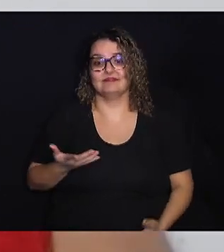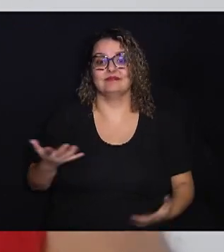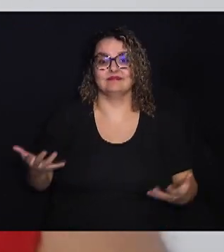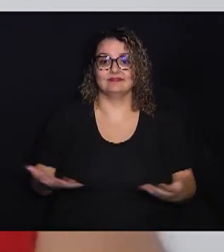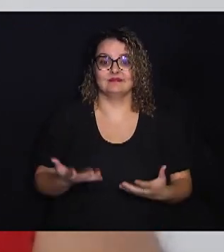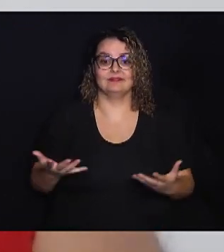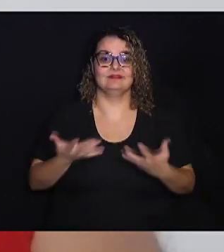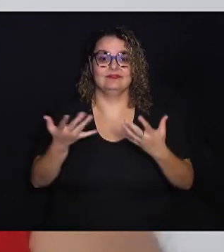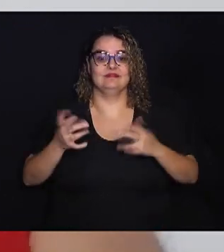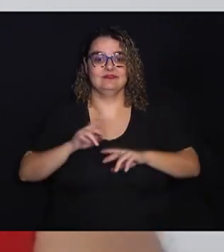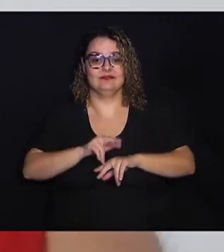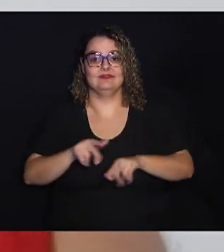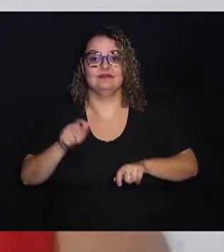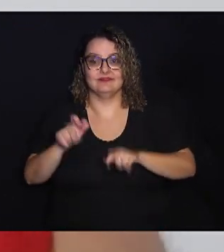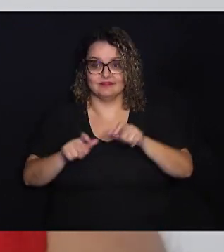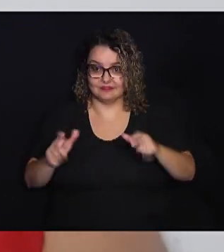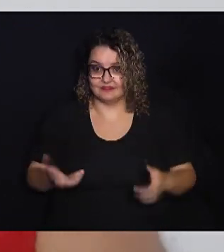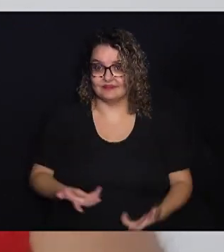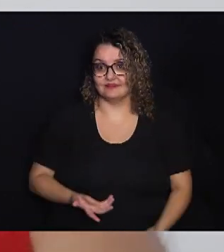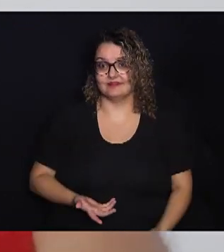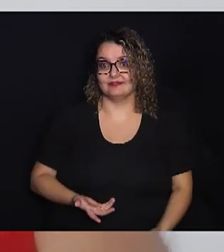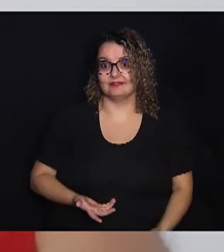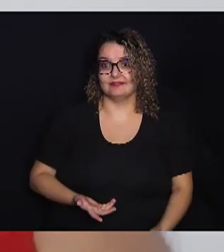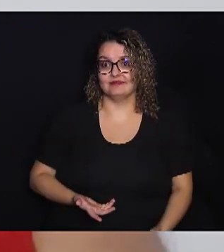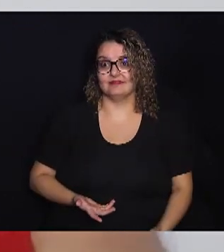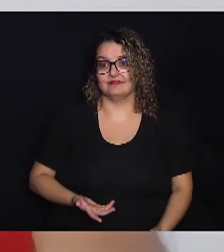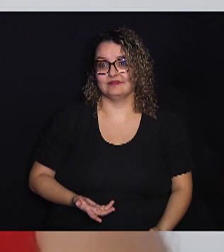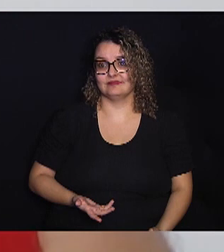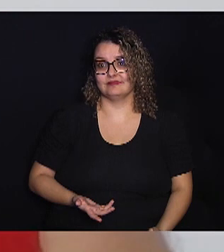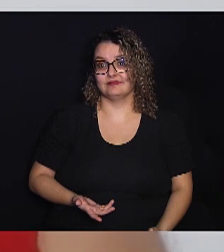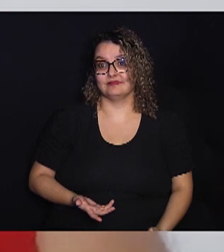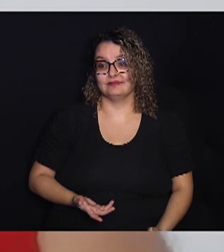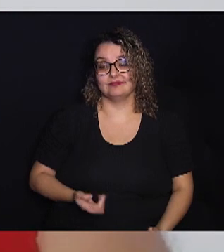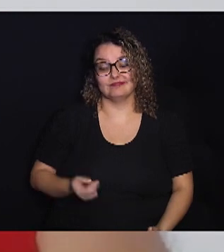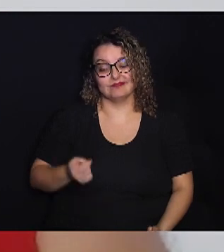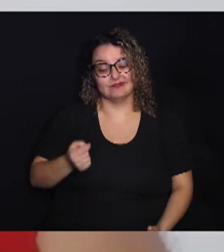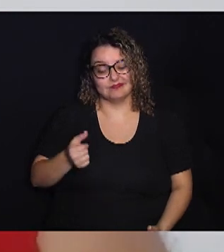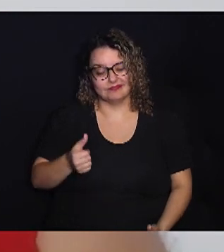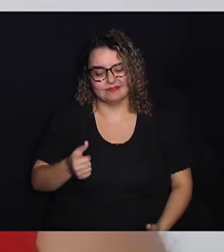incentivar muita gente que está à beira de um precipício